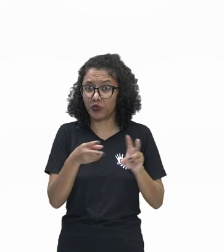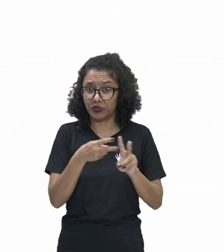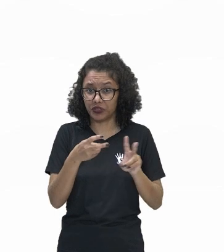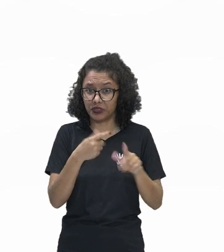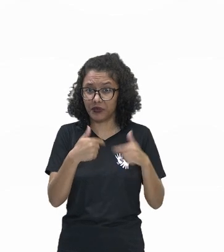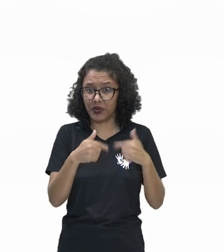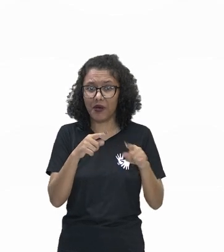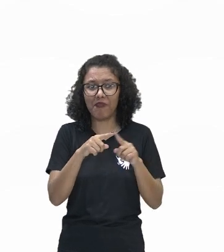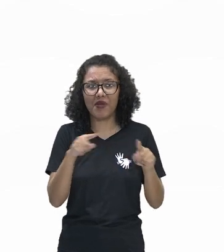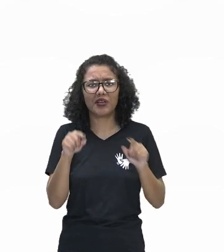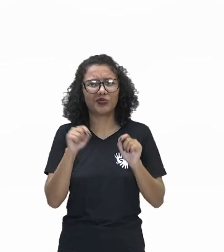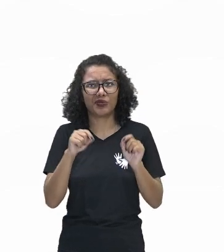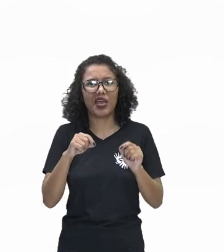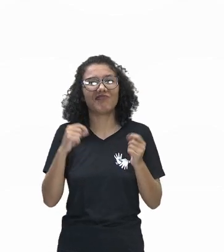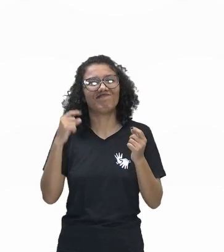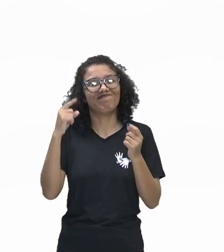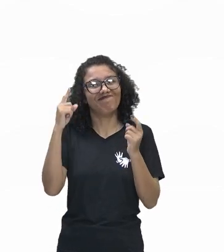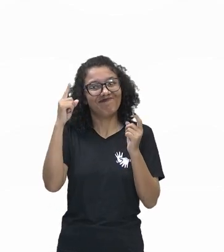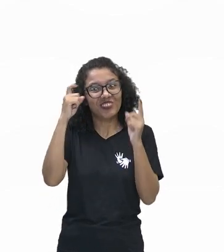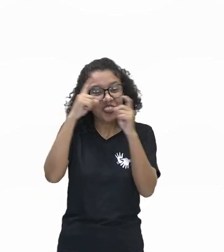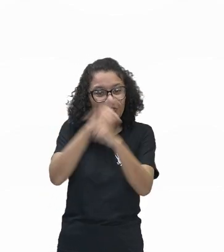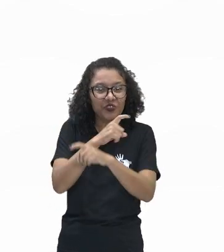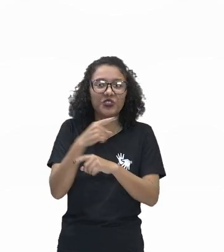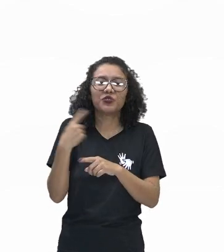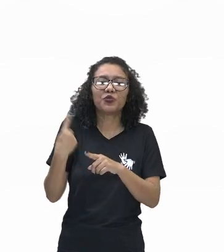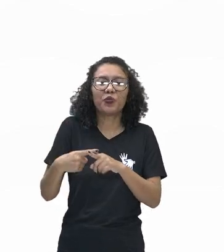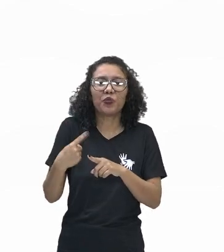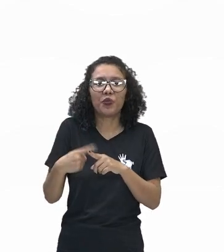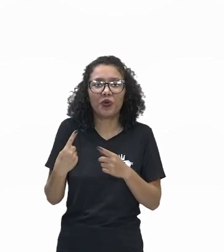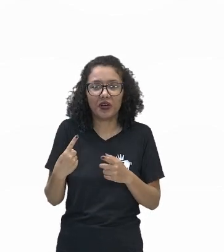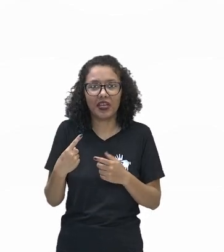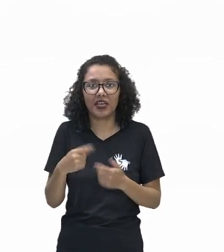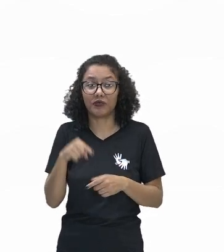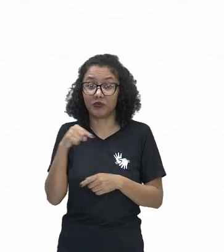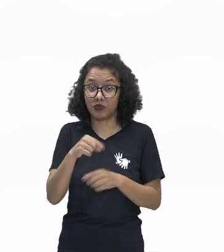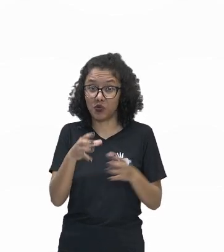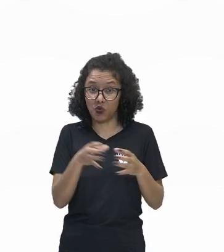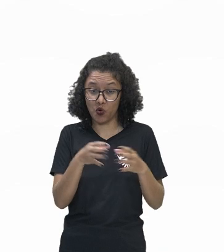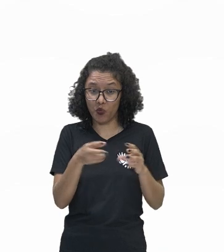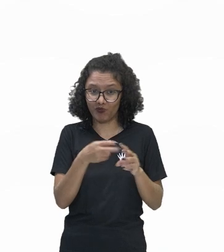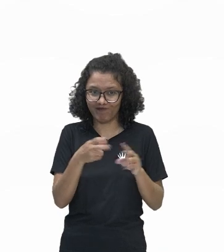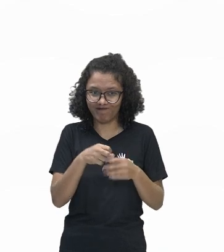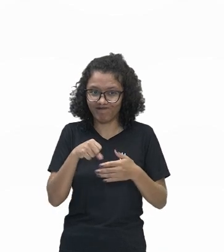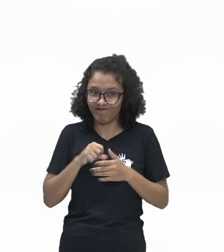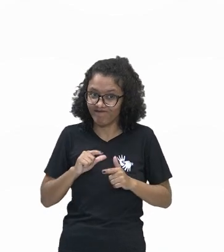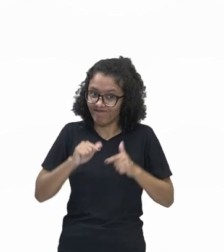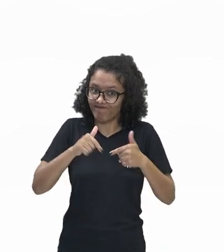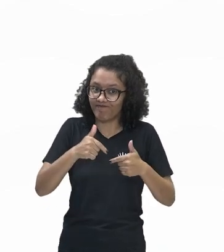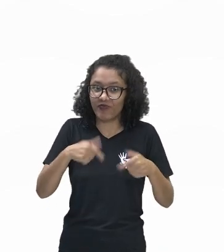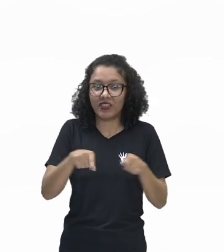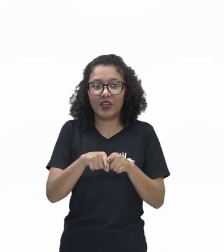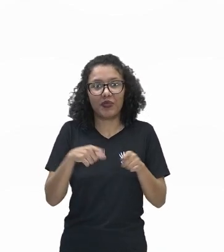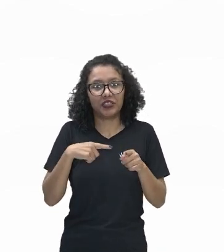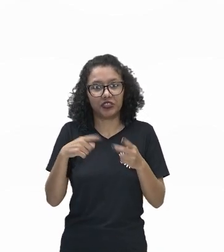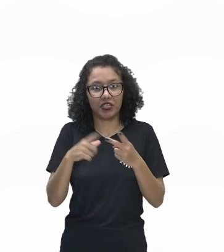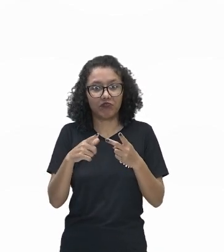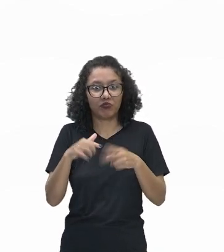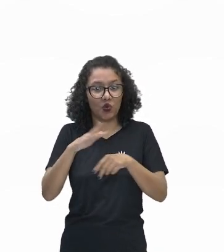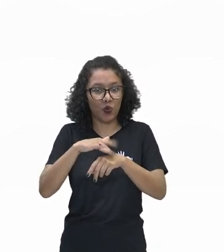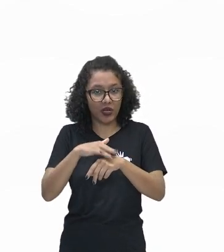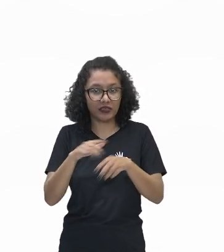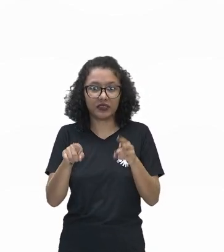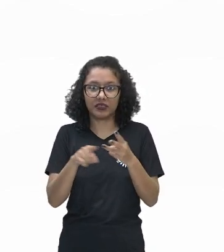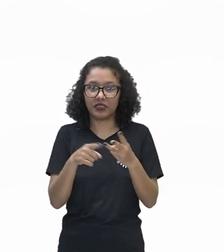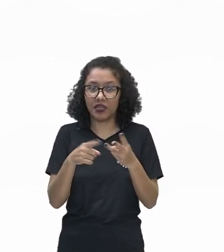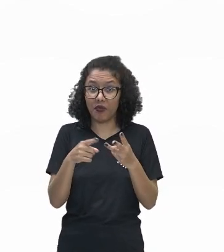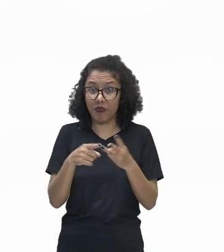enfrentou dificuldades devido à resistência, doenças e oposição dos jesuítas. Então, a gente vai